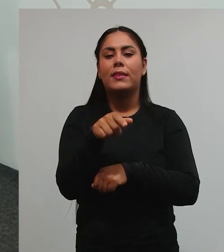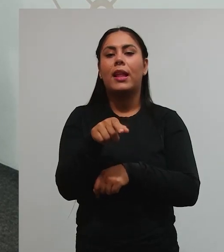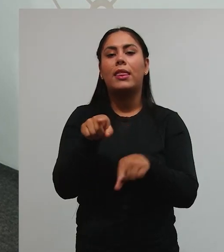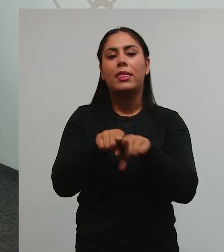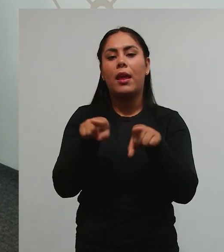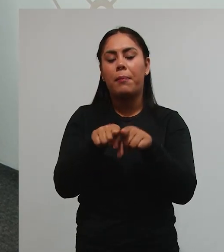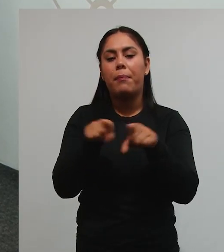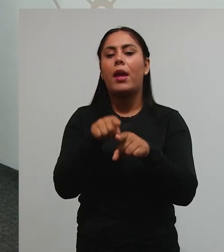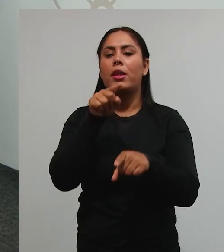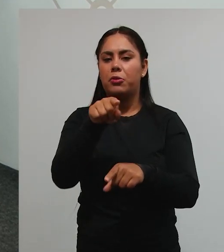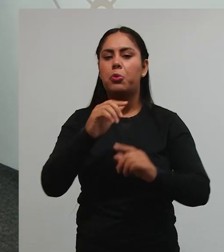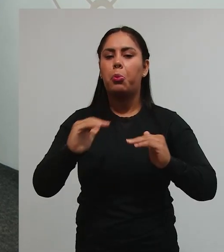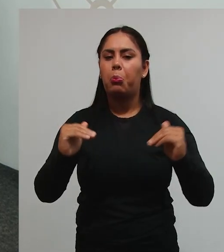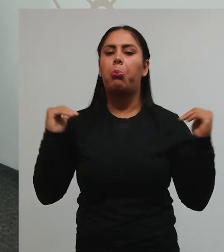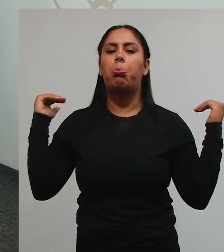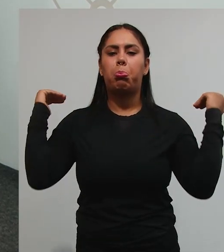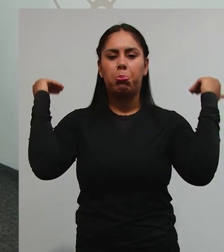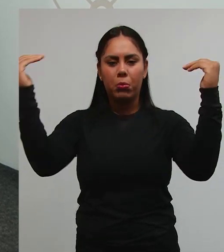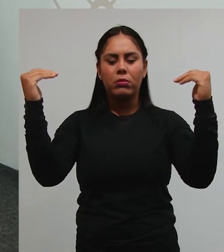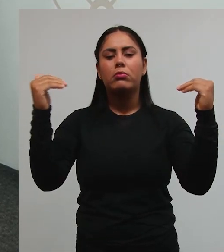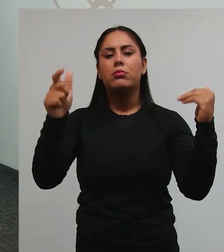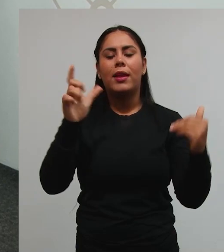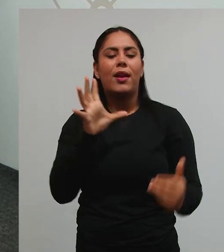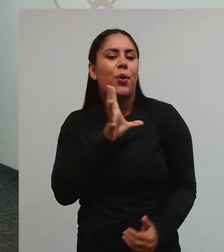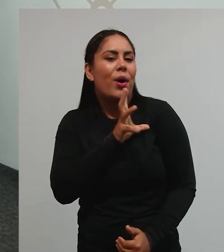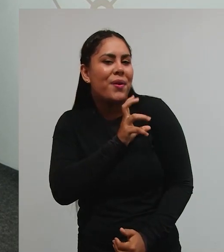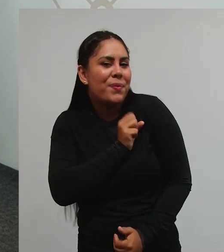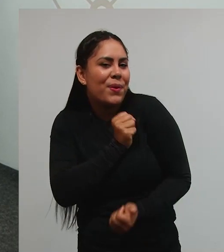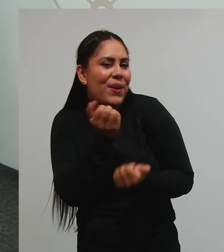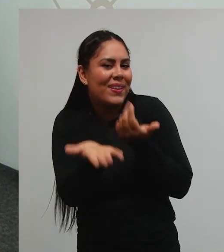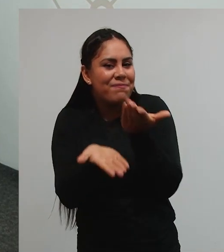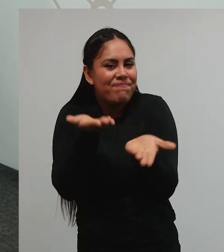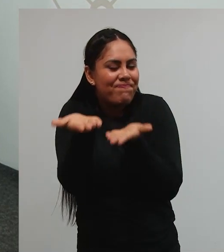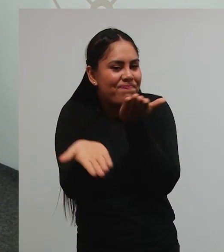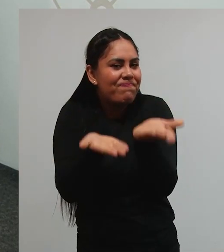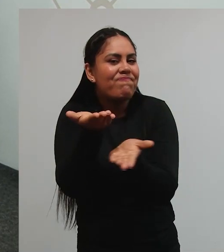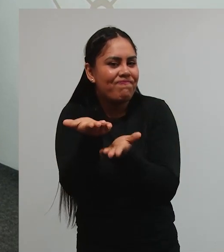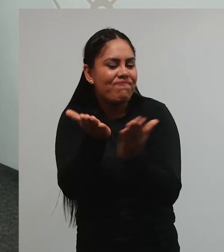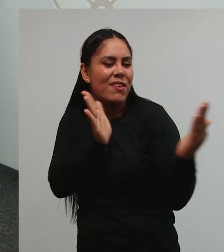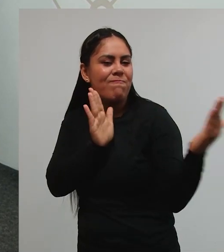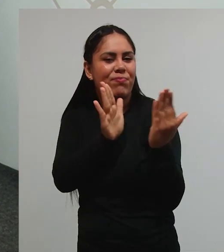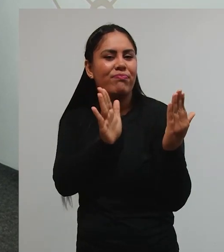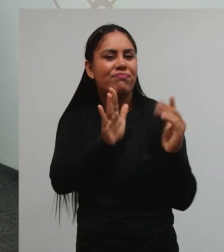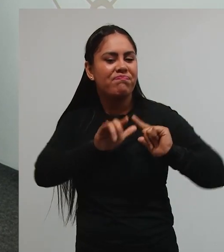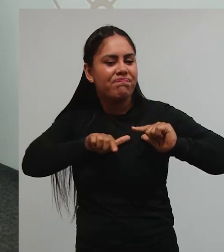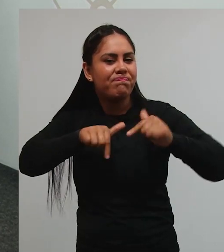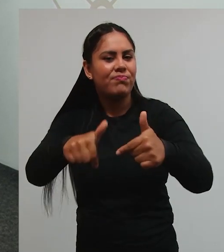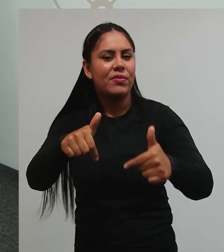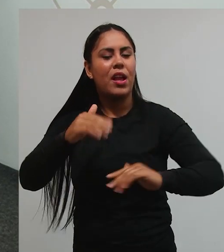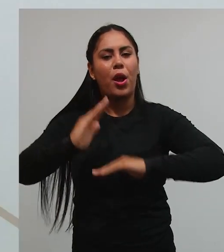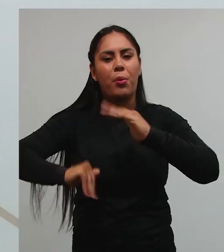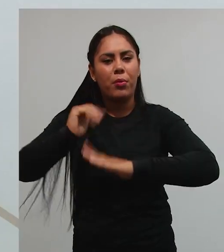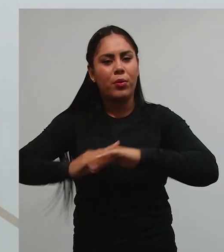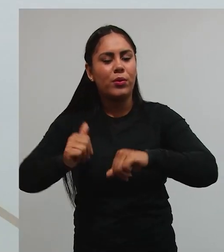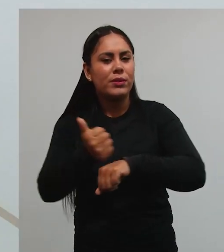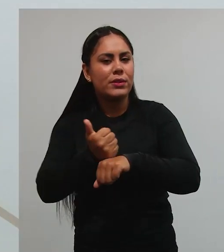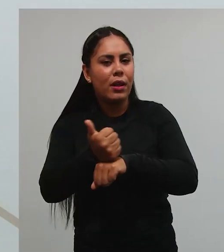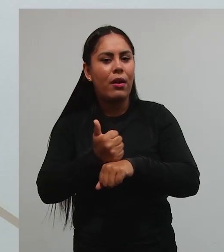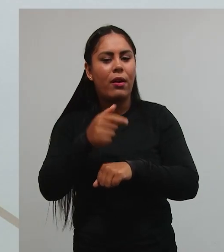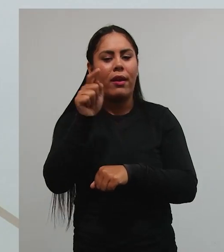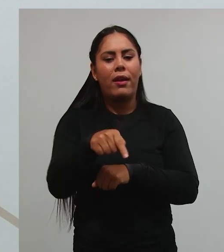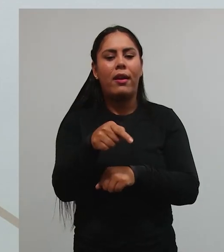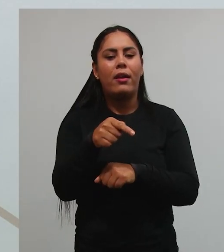na profissão de educador, quais seriam, assim, uma dica que você acha, olha, tenha isso em mente,